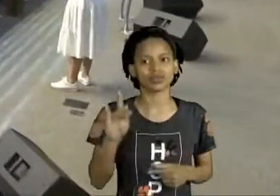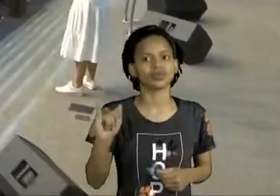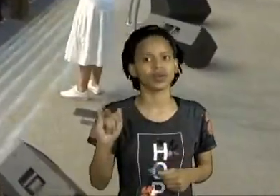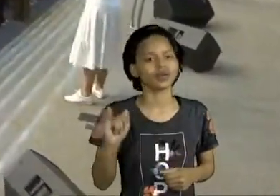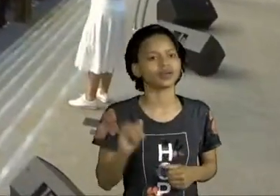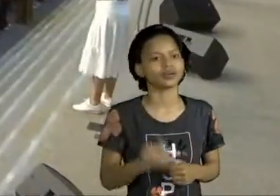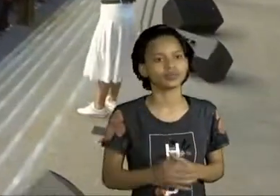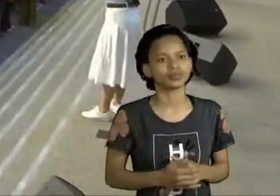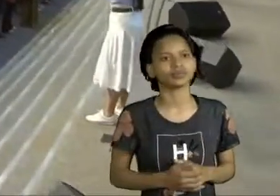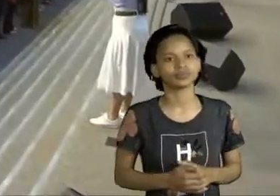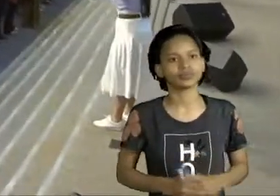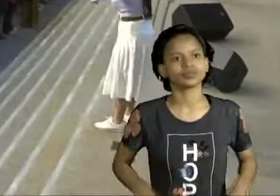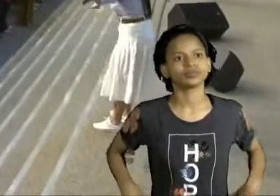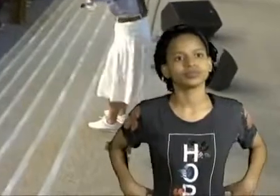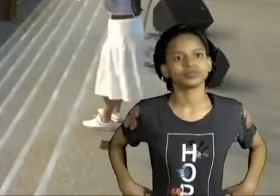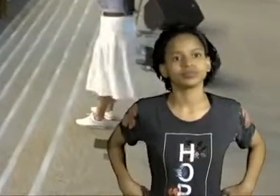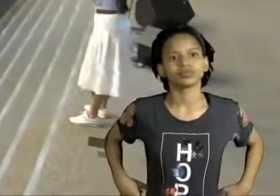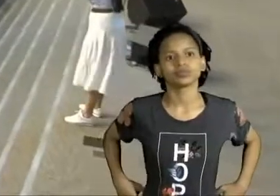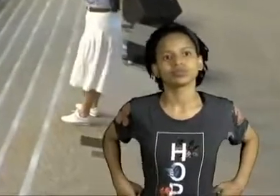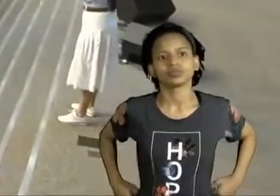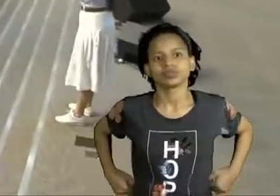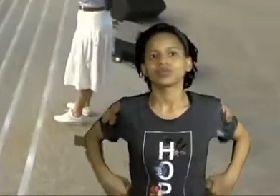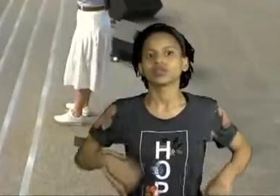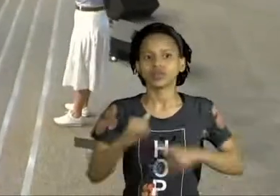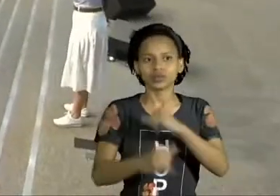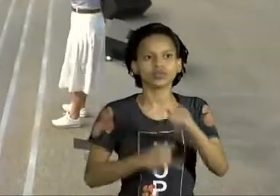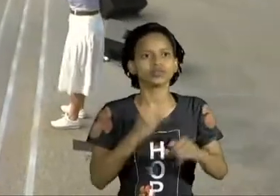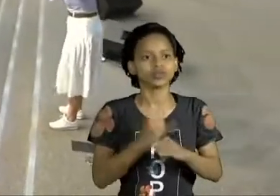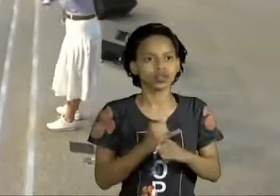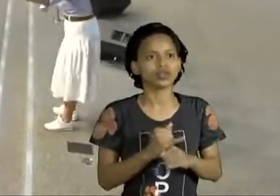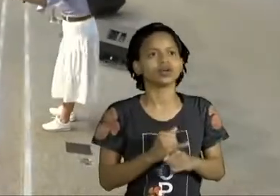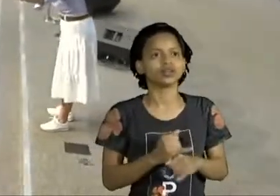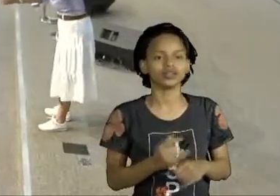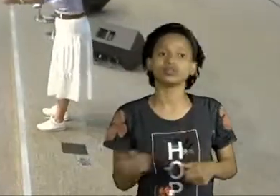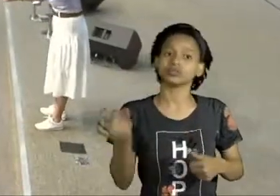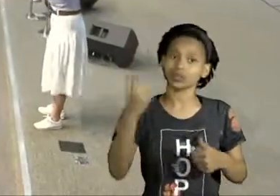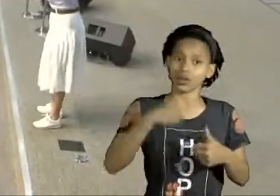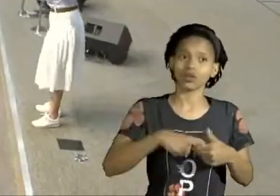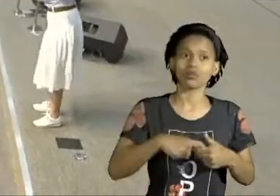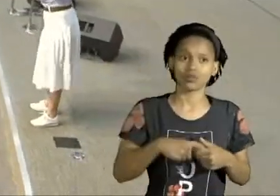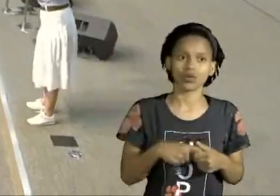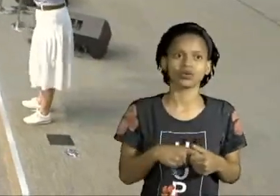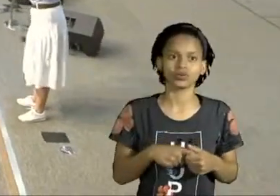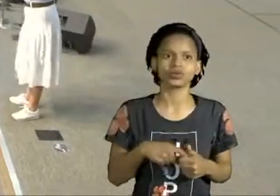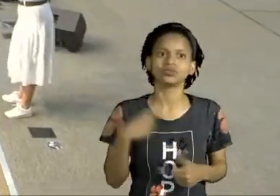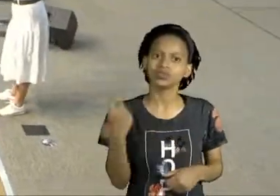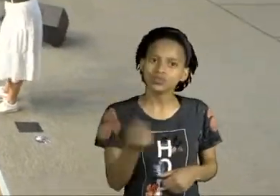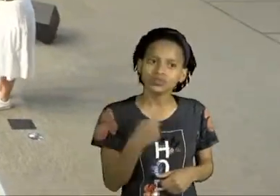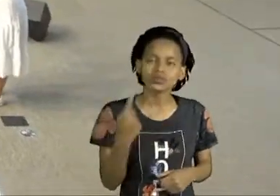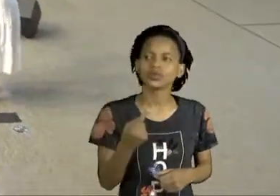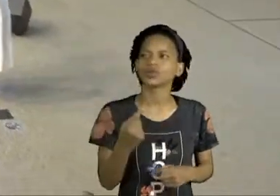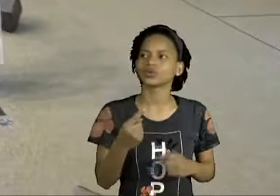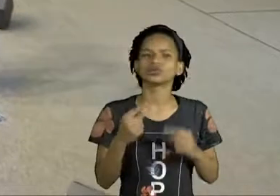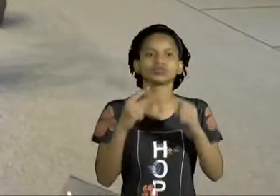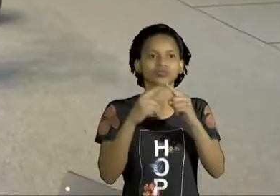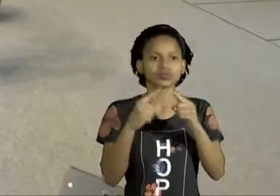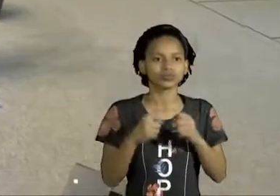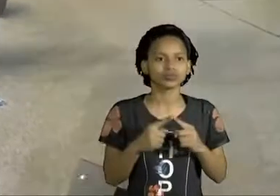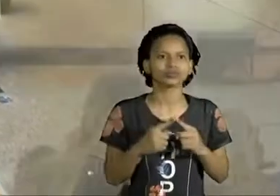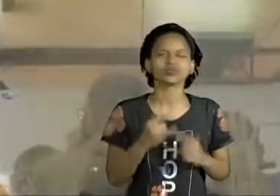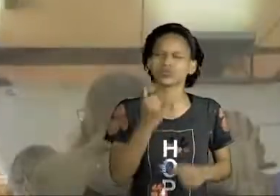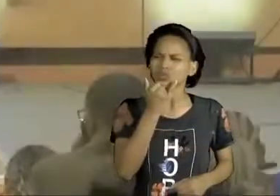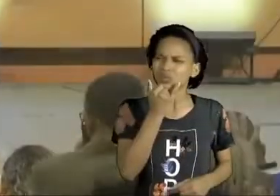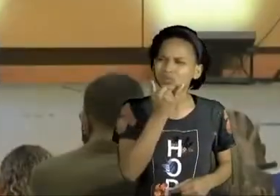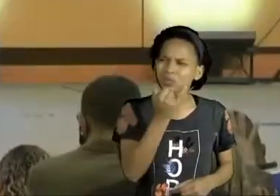agora também te confessam e retornam, ah, Senhor, nós ligamos o perdão dos seus pecados, a